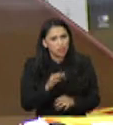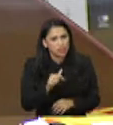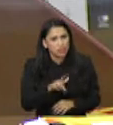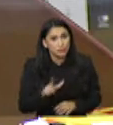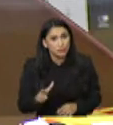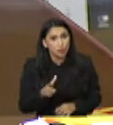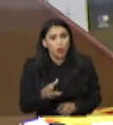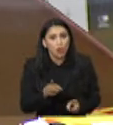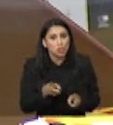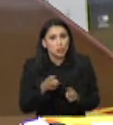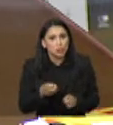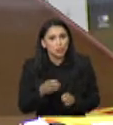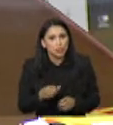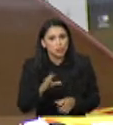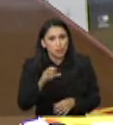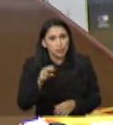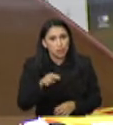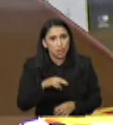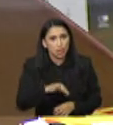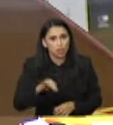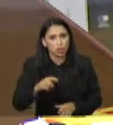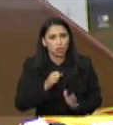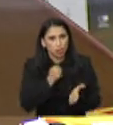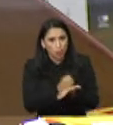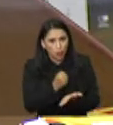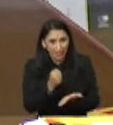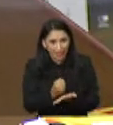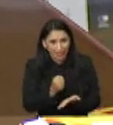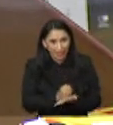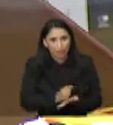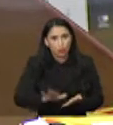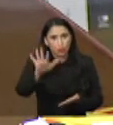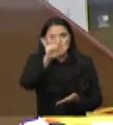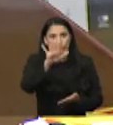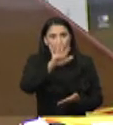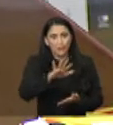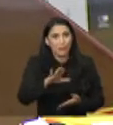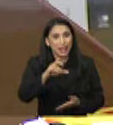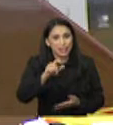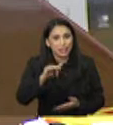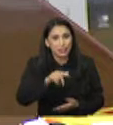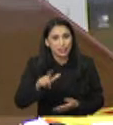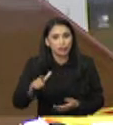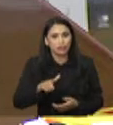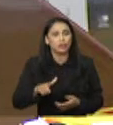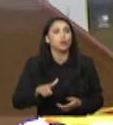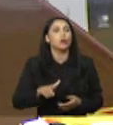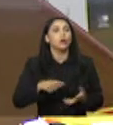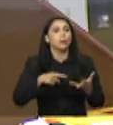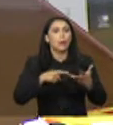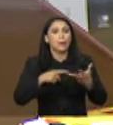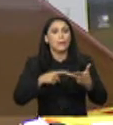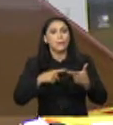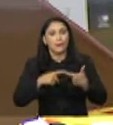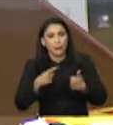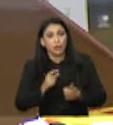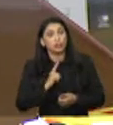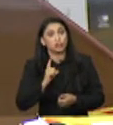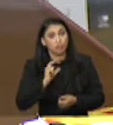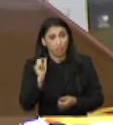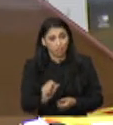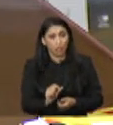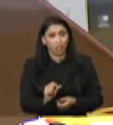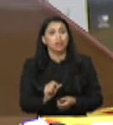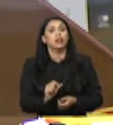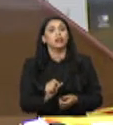basta Vip o Conselho Nacional de Justiça mantém um Cadastro Nacional de condenações cíveis por ato de improbidade administrativa e inelegibilidade